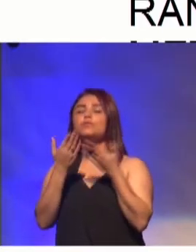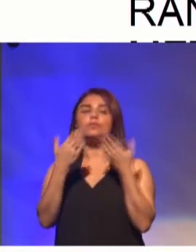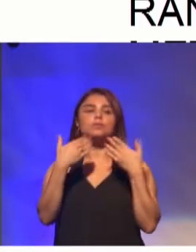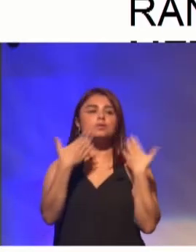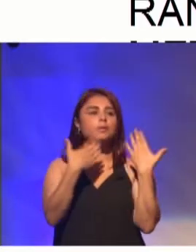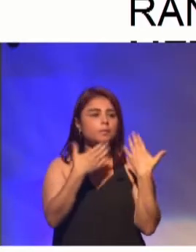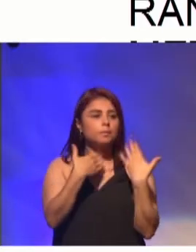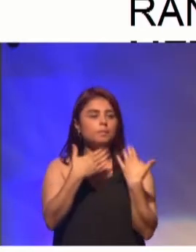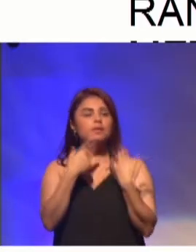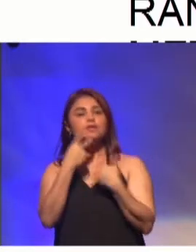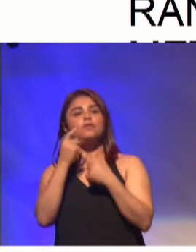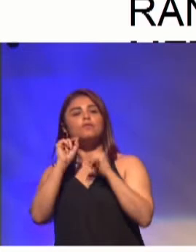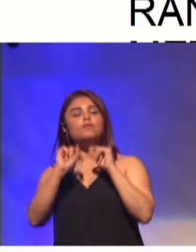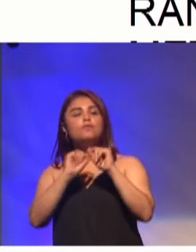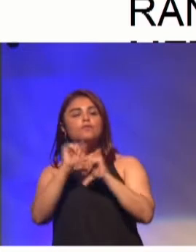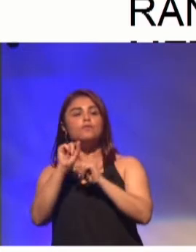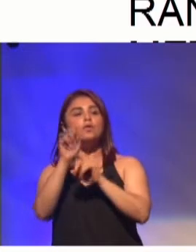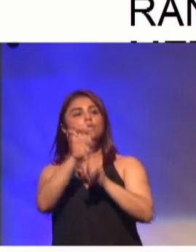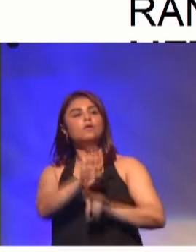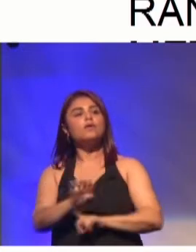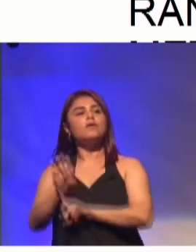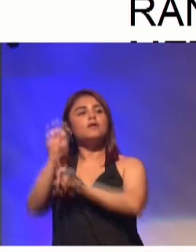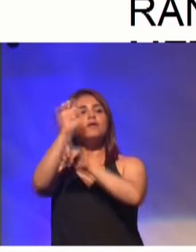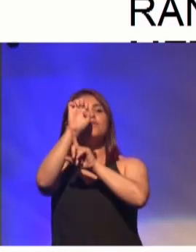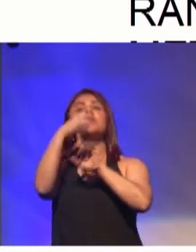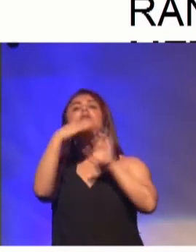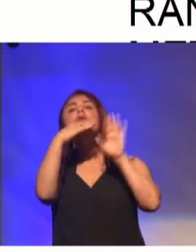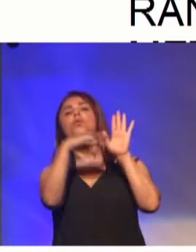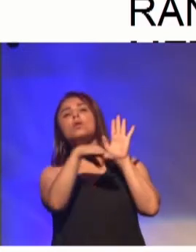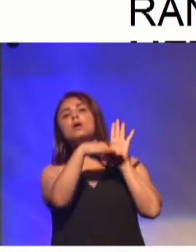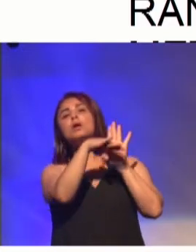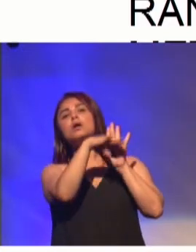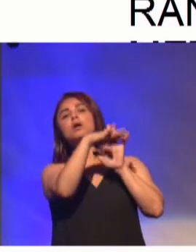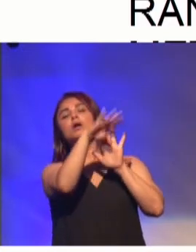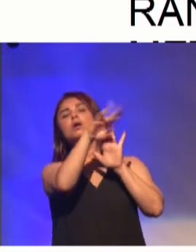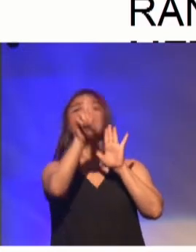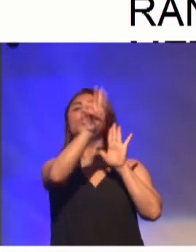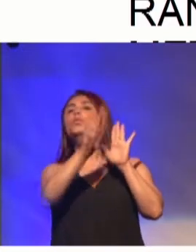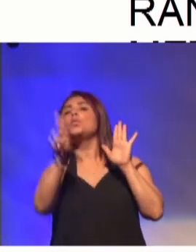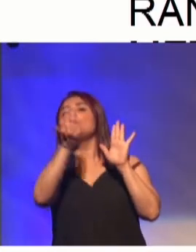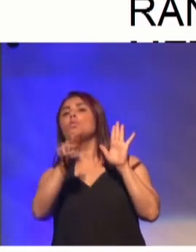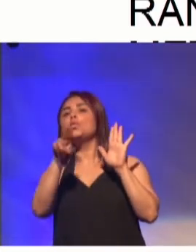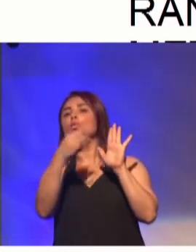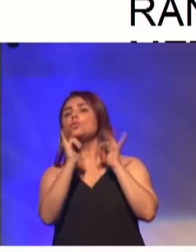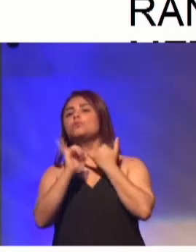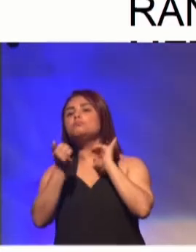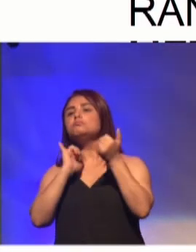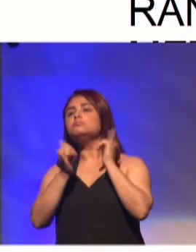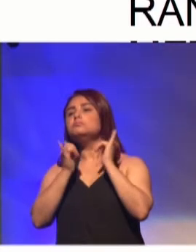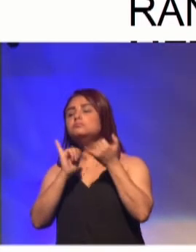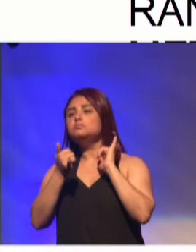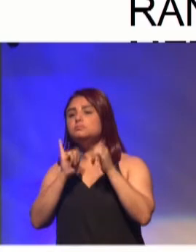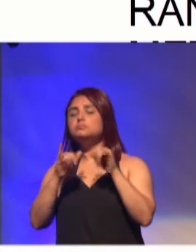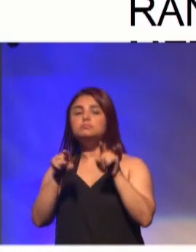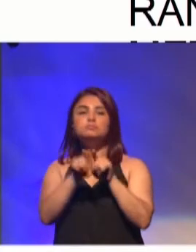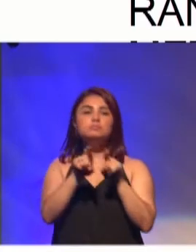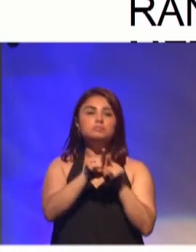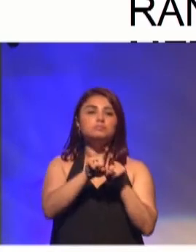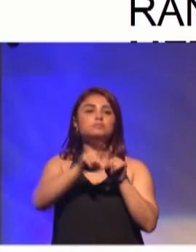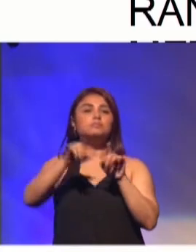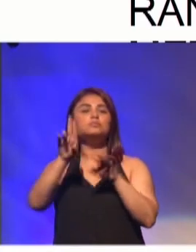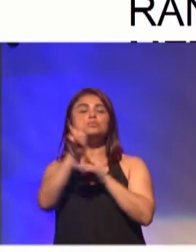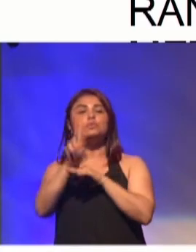conversa falando um pouquinho sobre o que é evidência, os níveis de evidência e uso dessas informações. Pouco dos